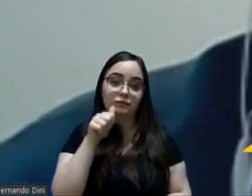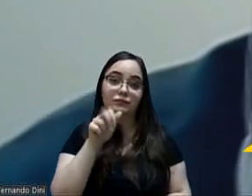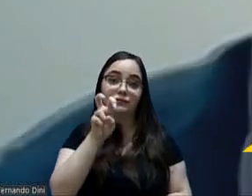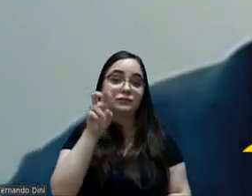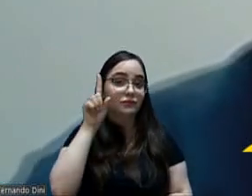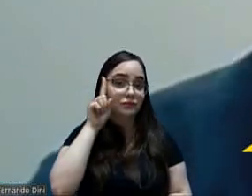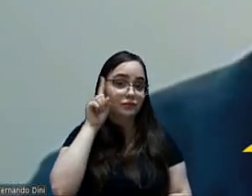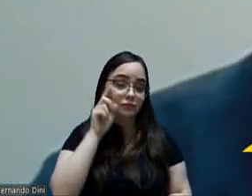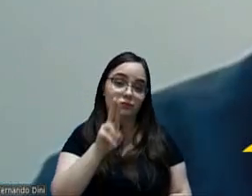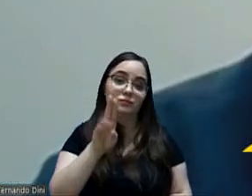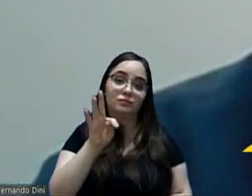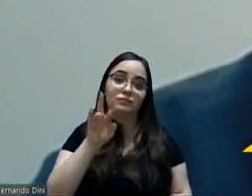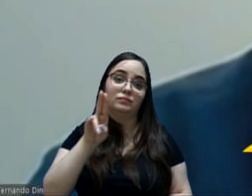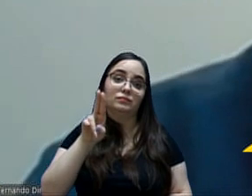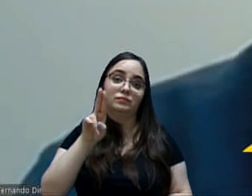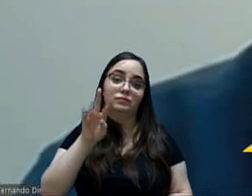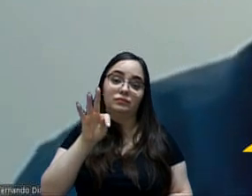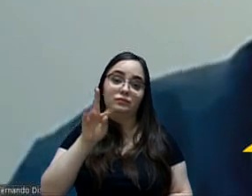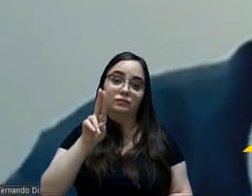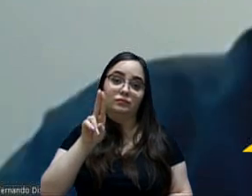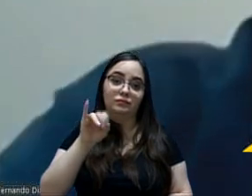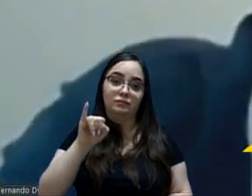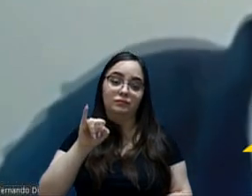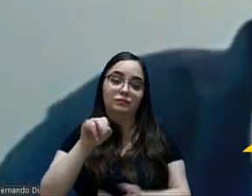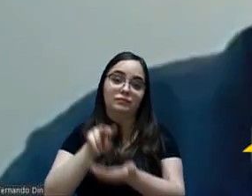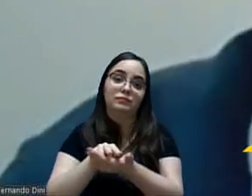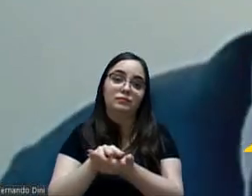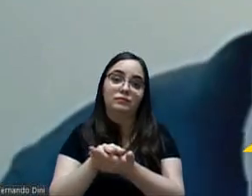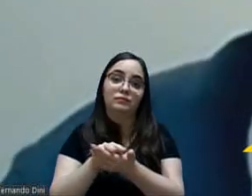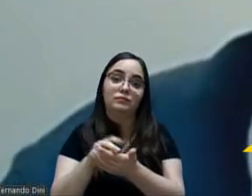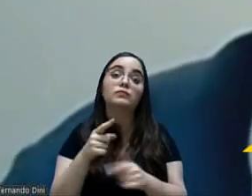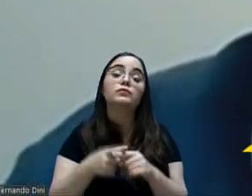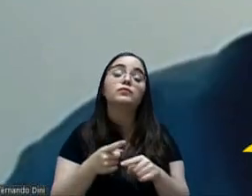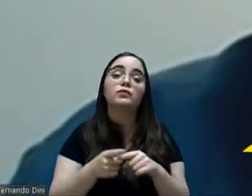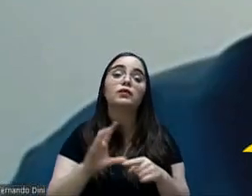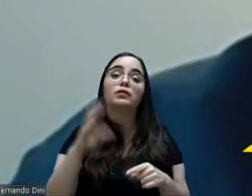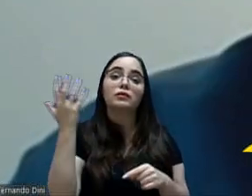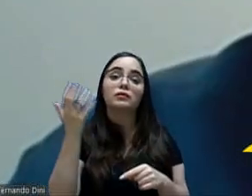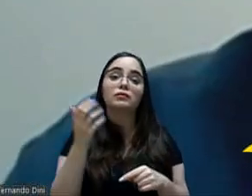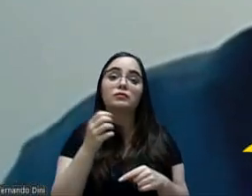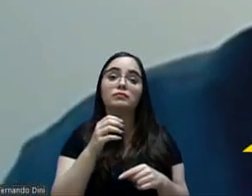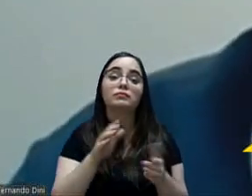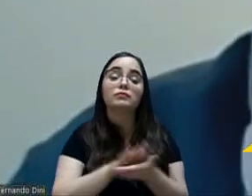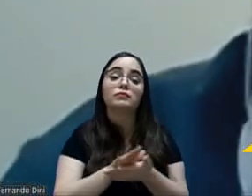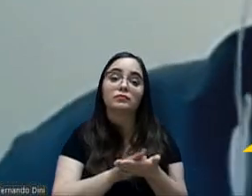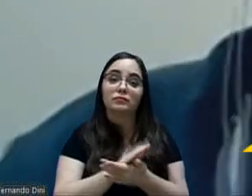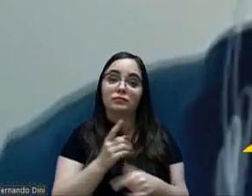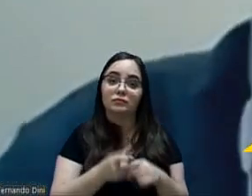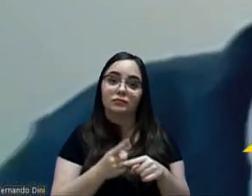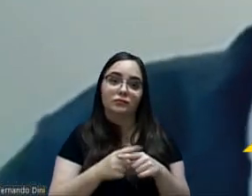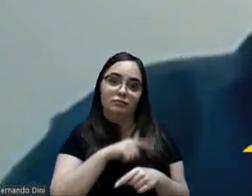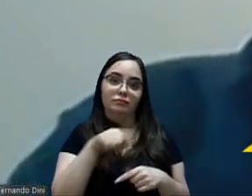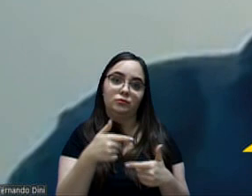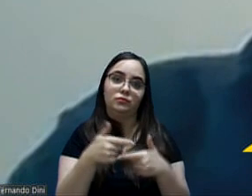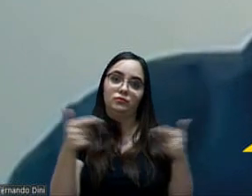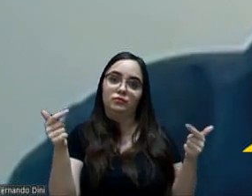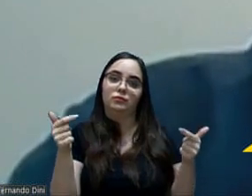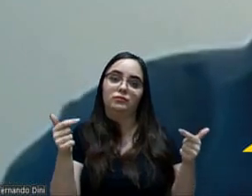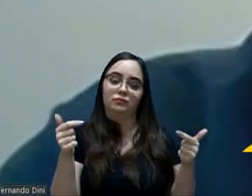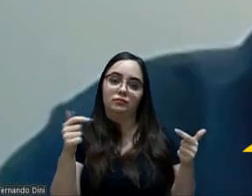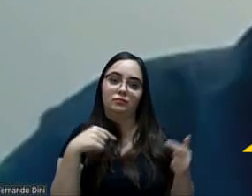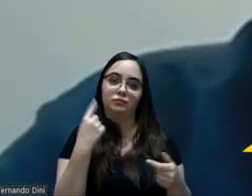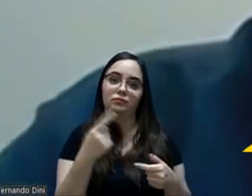na UTI. E sabe por quê? Nada aconteceu, presidente. Porque tivemos sorte e